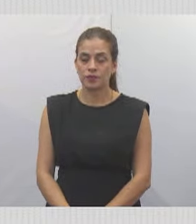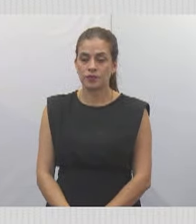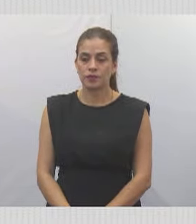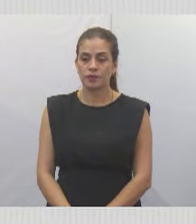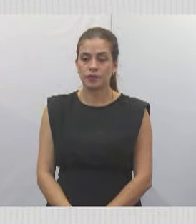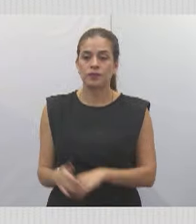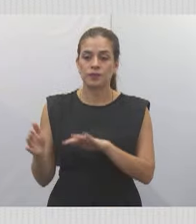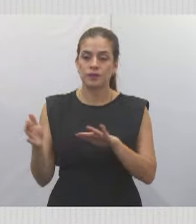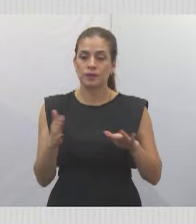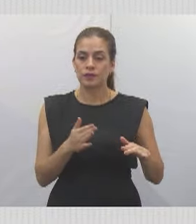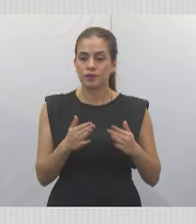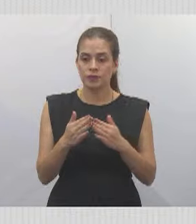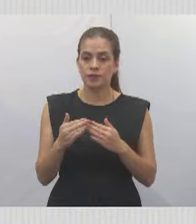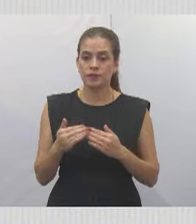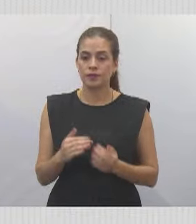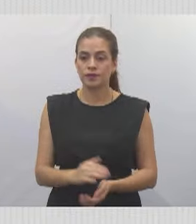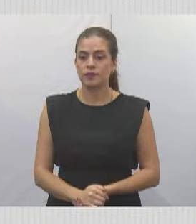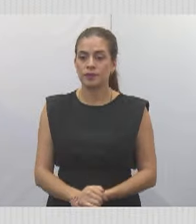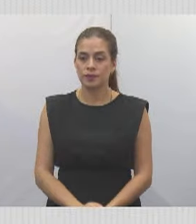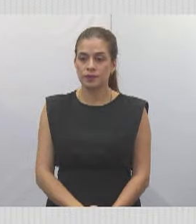Próximo slide, por gentileza.